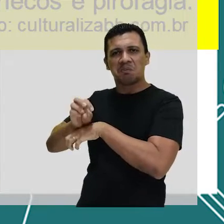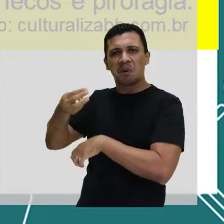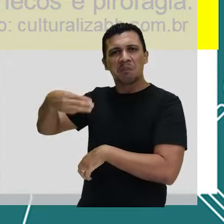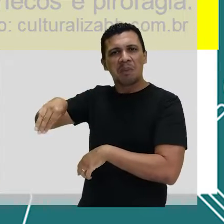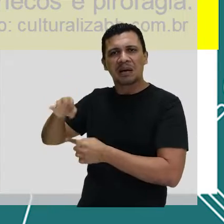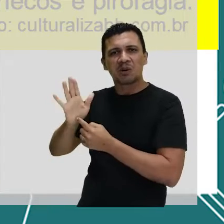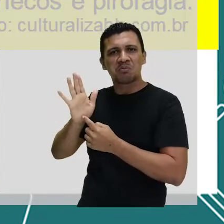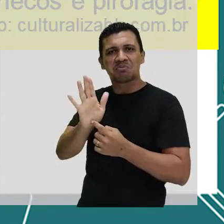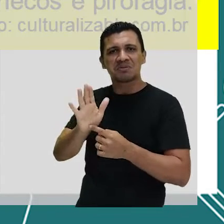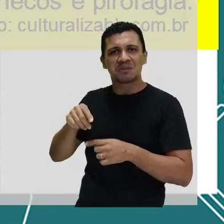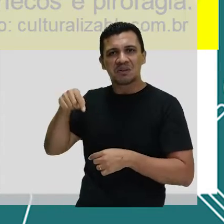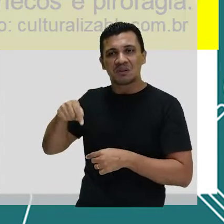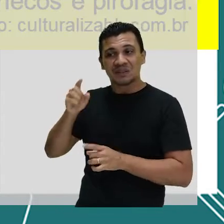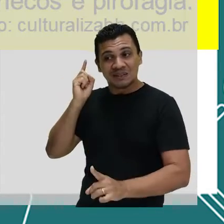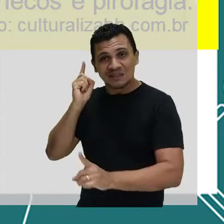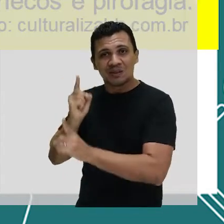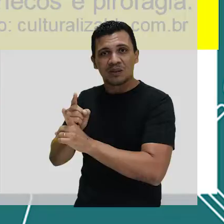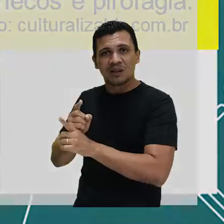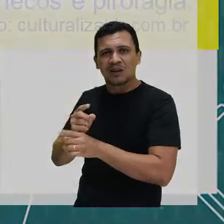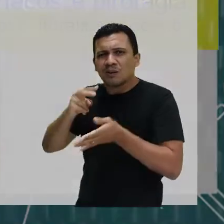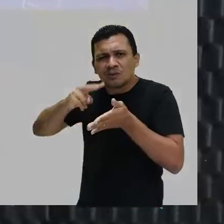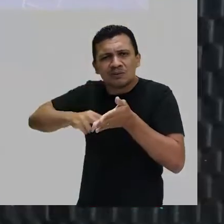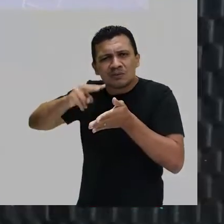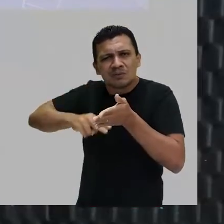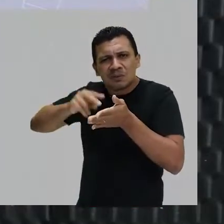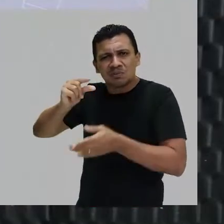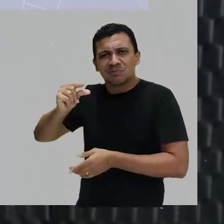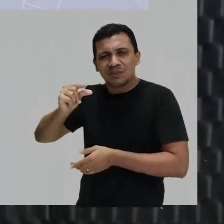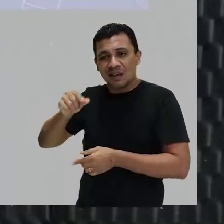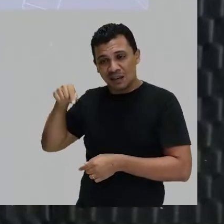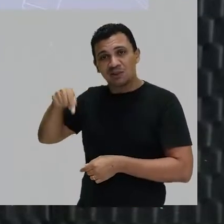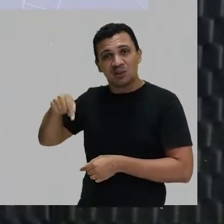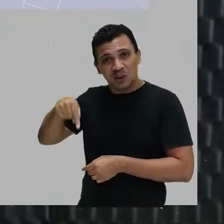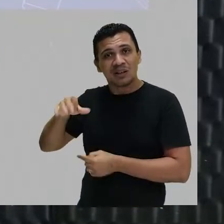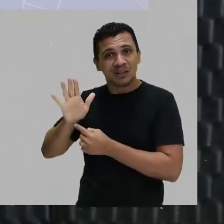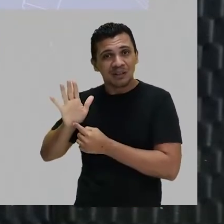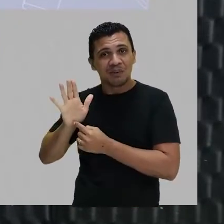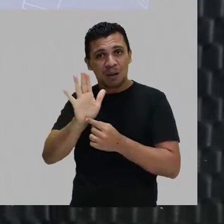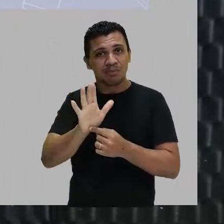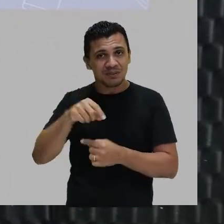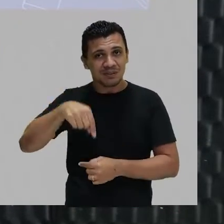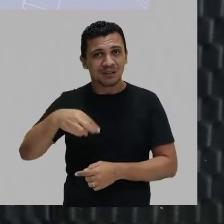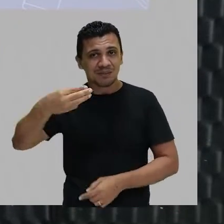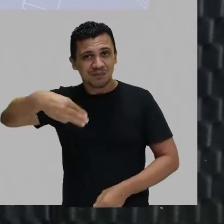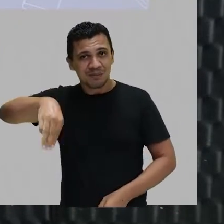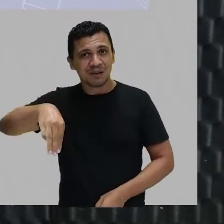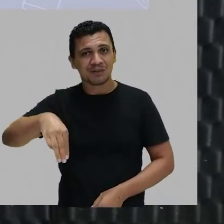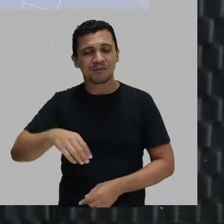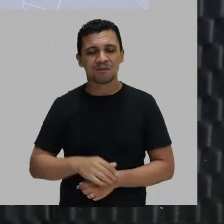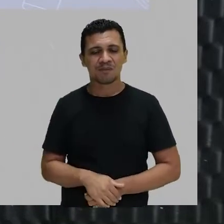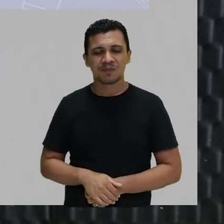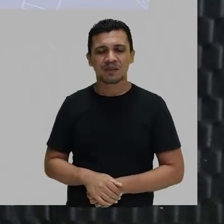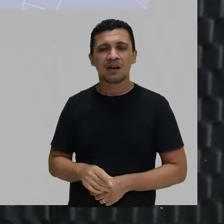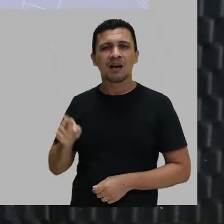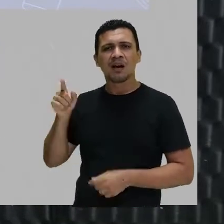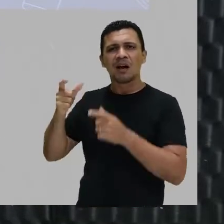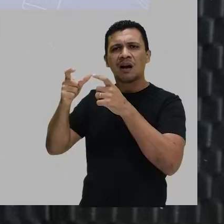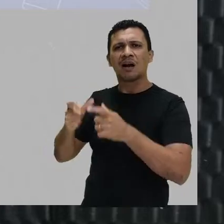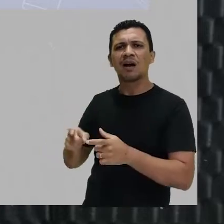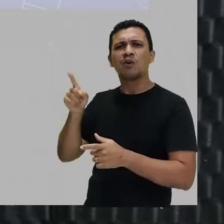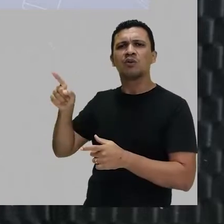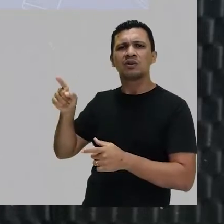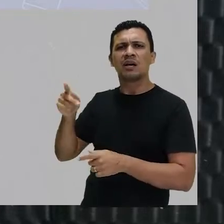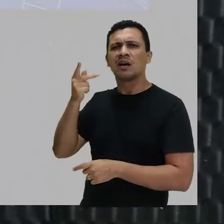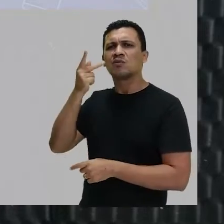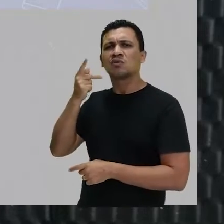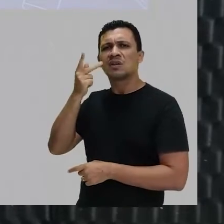soube só li uma nota, né? Estão rodando aqui no Maranhão e pelo Nordeste. Eles são de onde? De Juazeiro do Norte, no